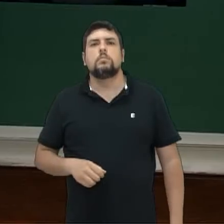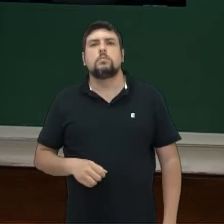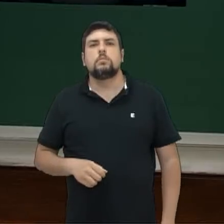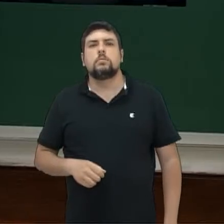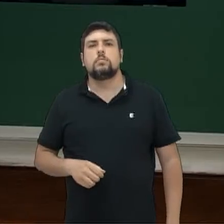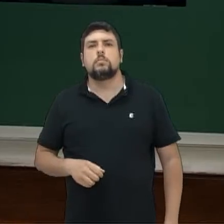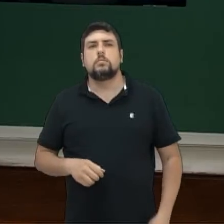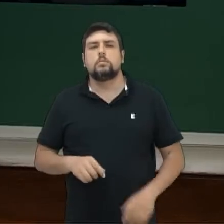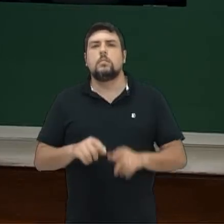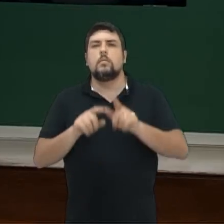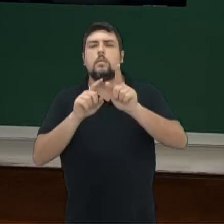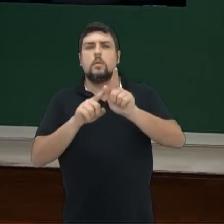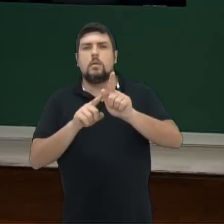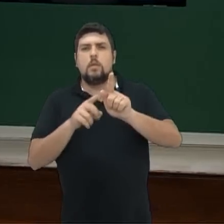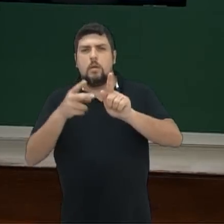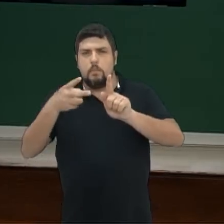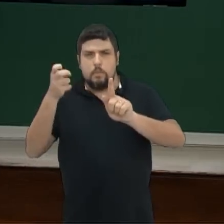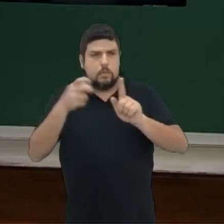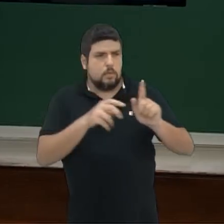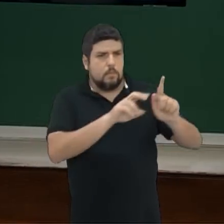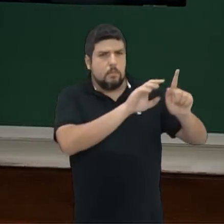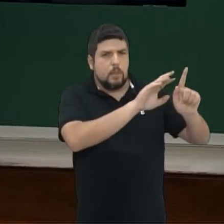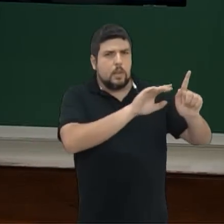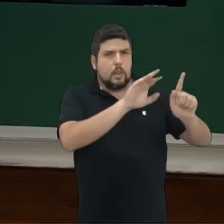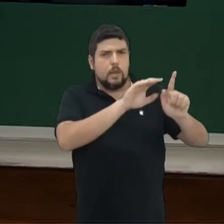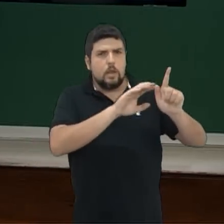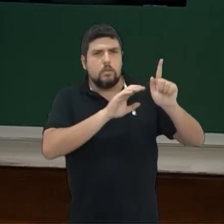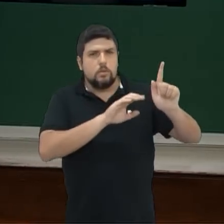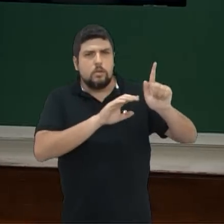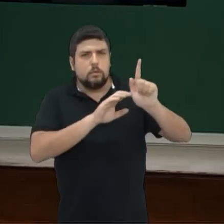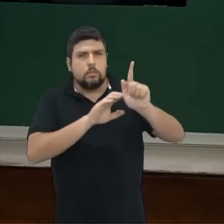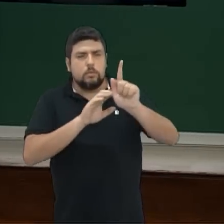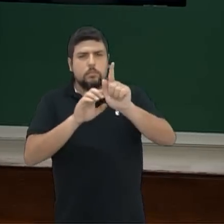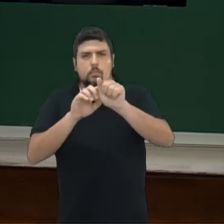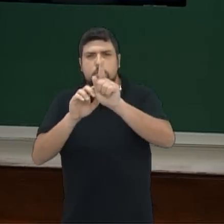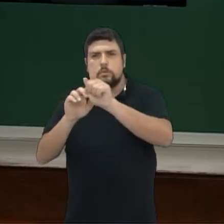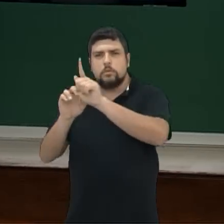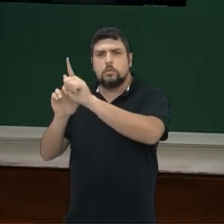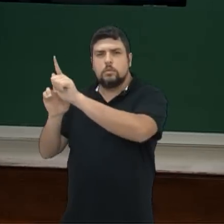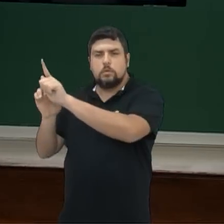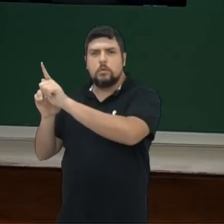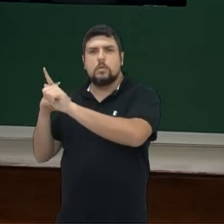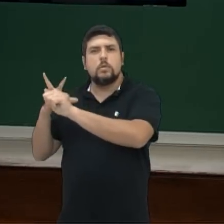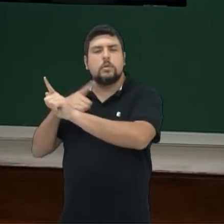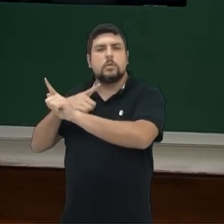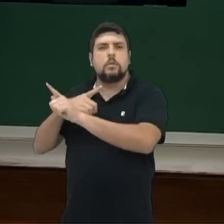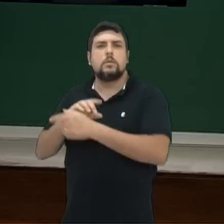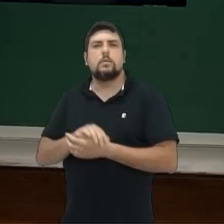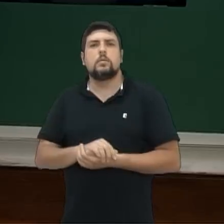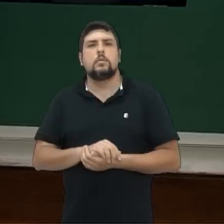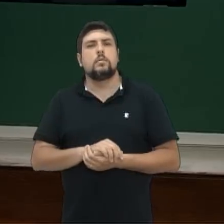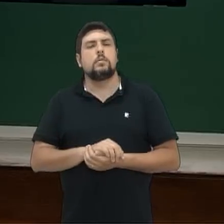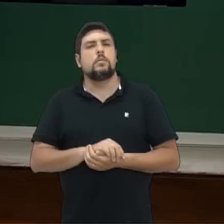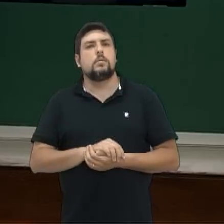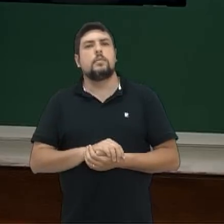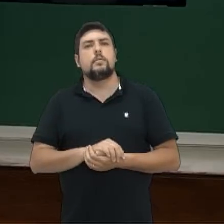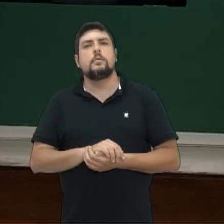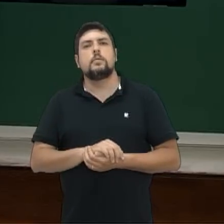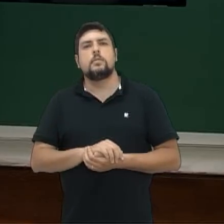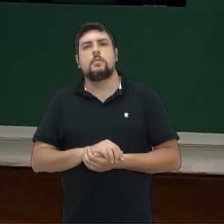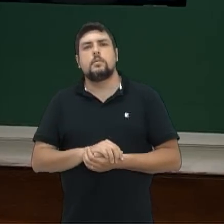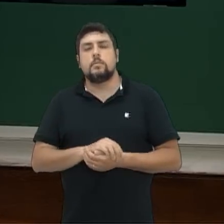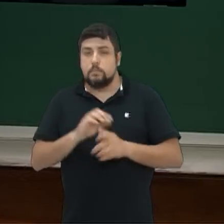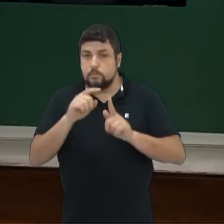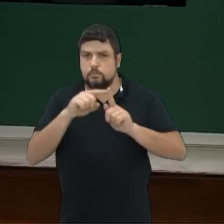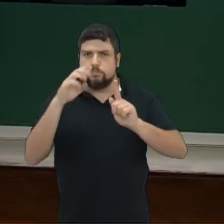quê? O Gzinho é a unidade fundamental. Agora, nos submúltiplos dessas, continuando, a gente vai ter a